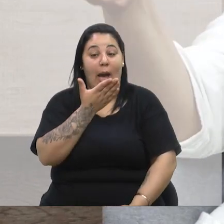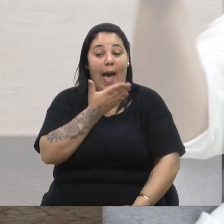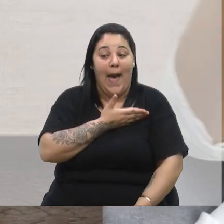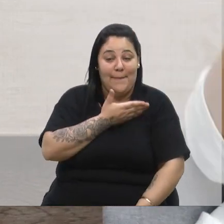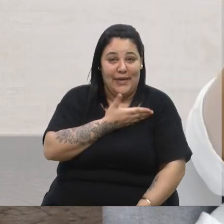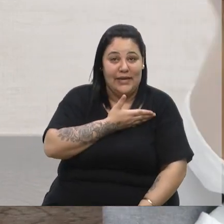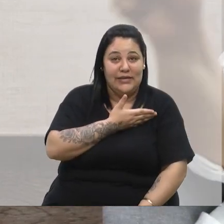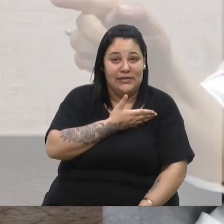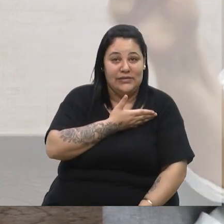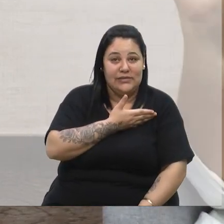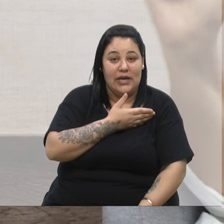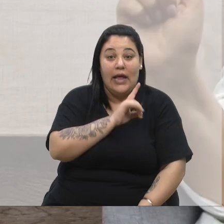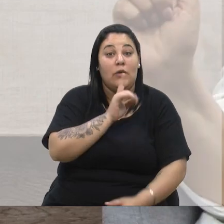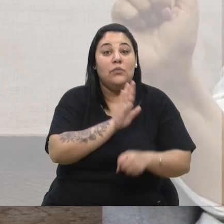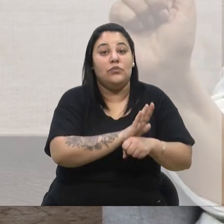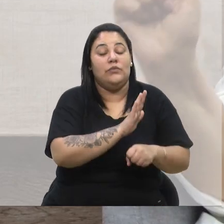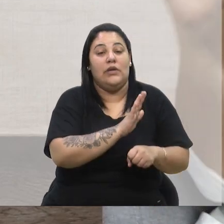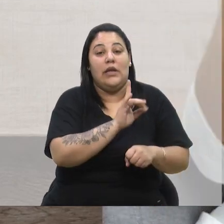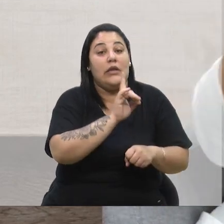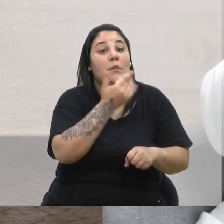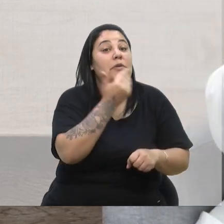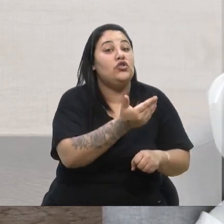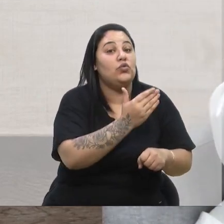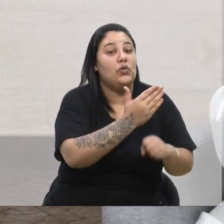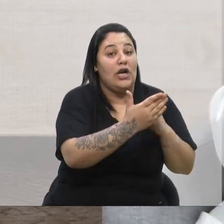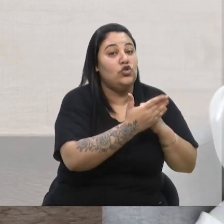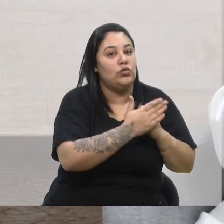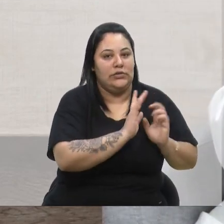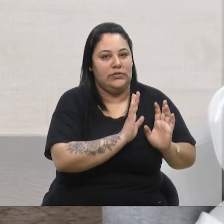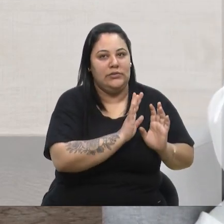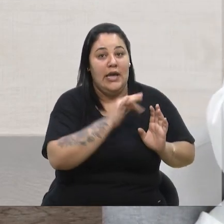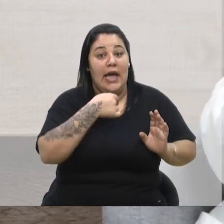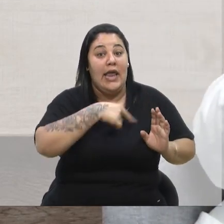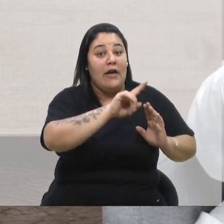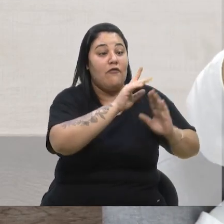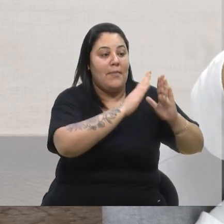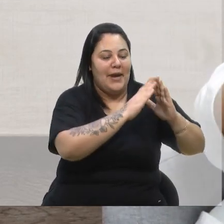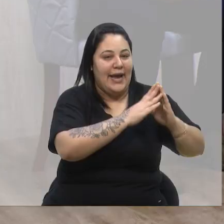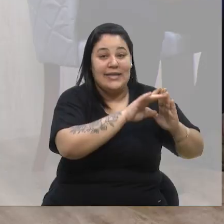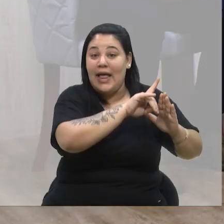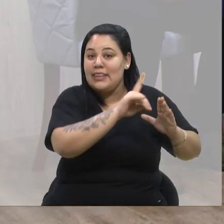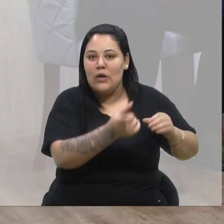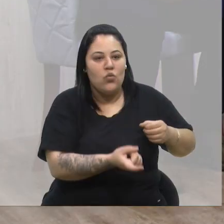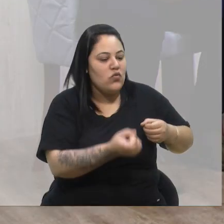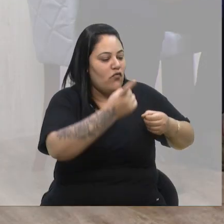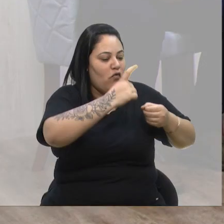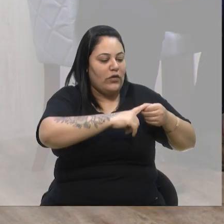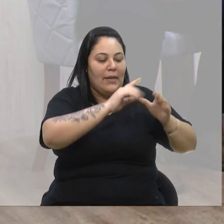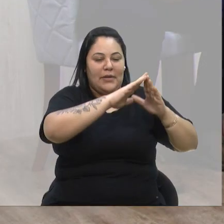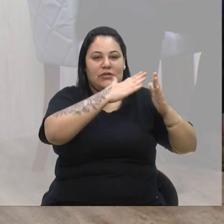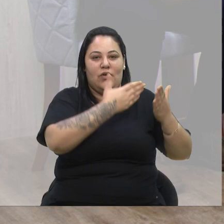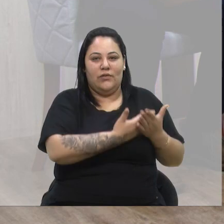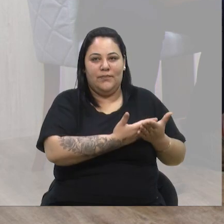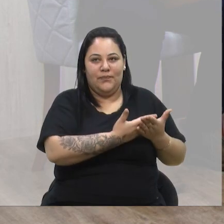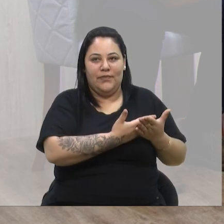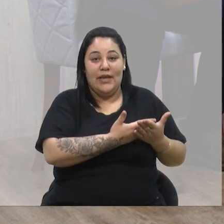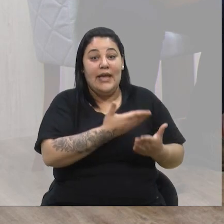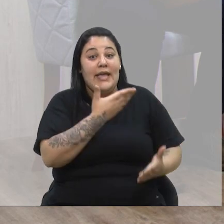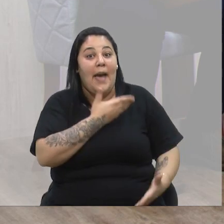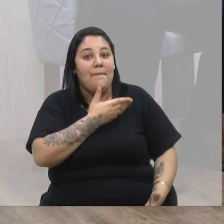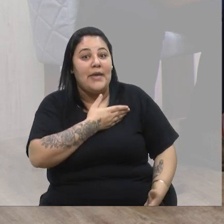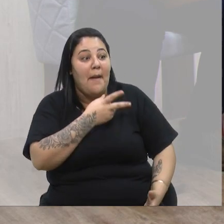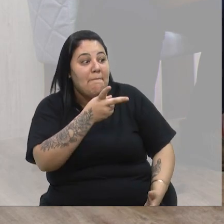a amiga vai... Aliás, ela não pediu ajuda. Ela foi para casa, não quis voltar para a escola... E a amiga